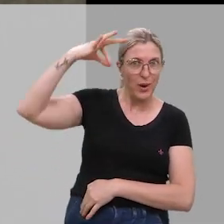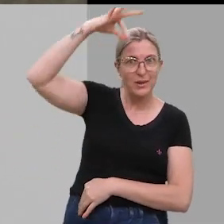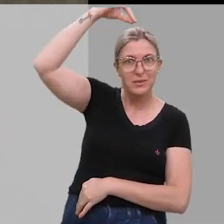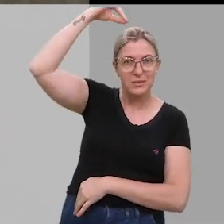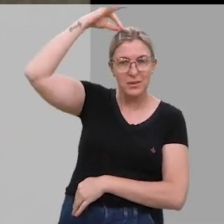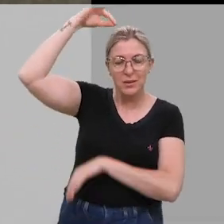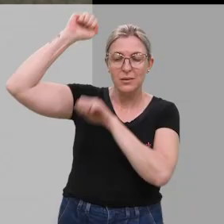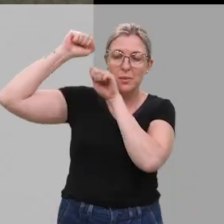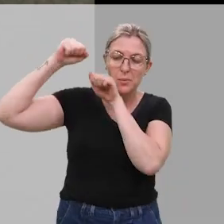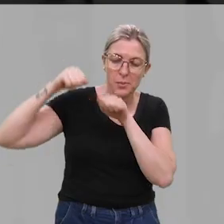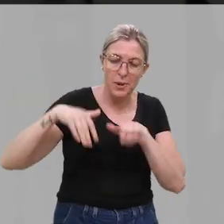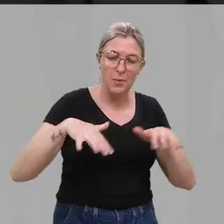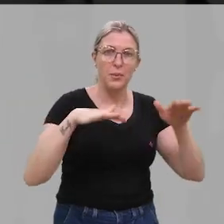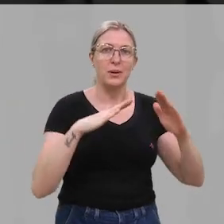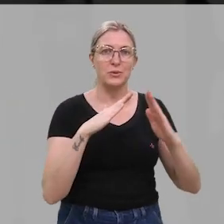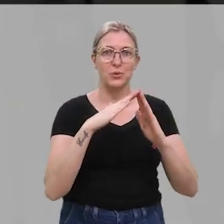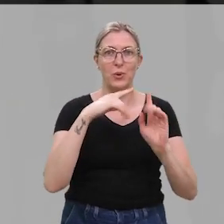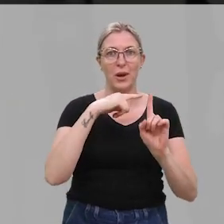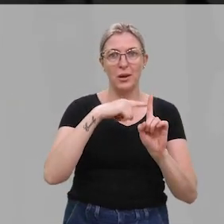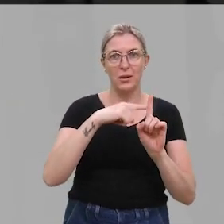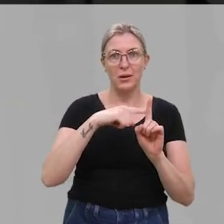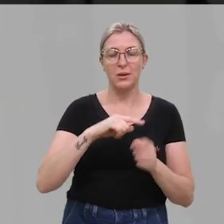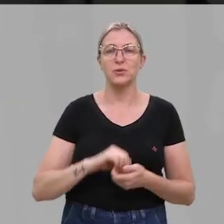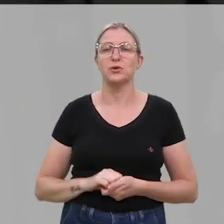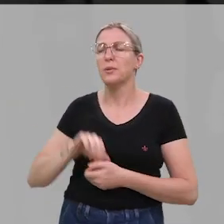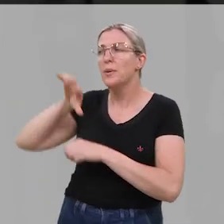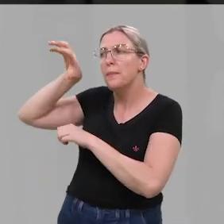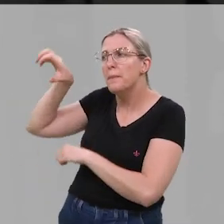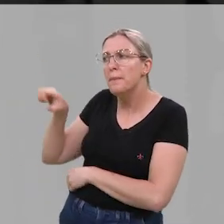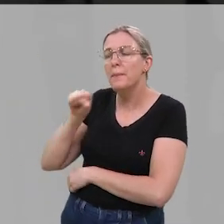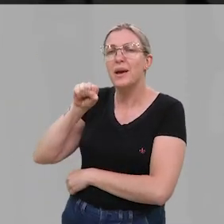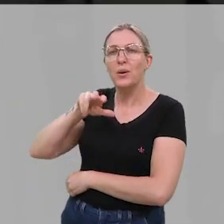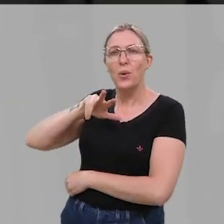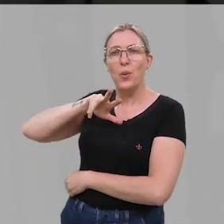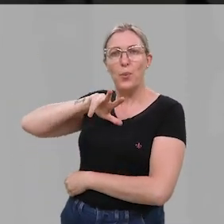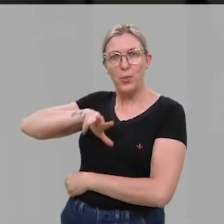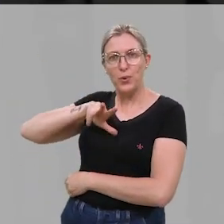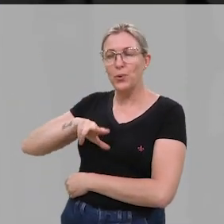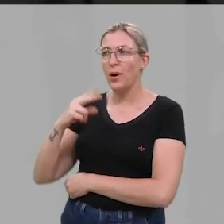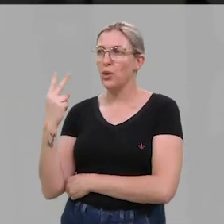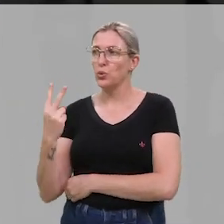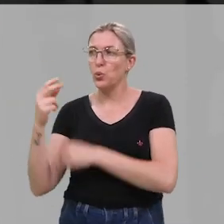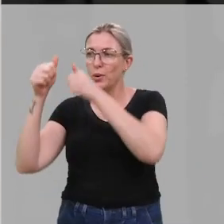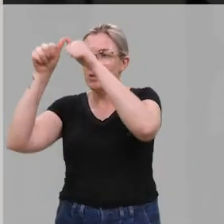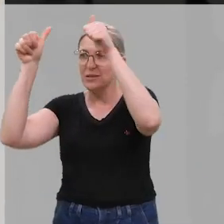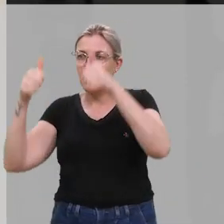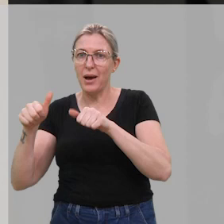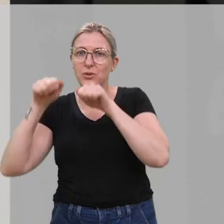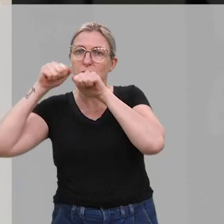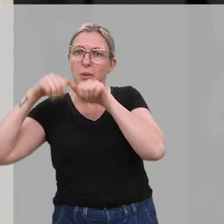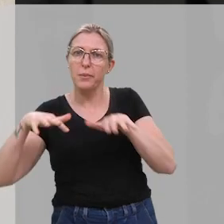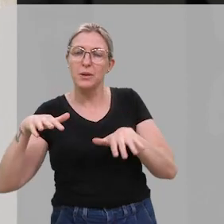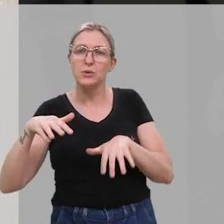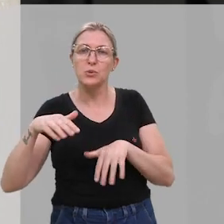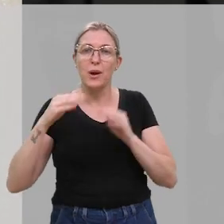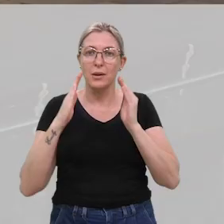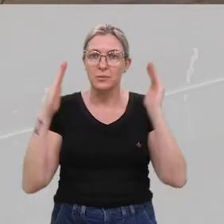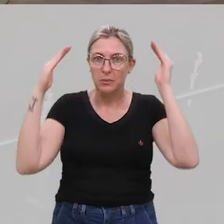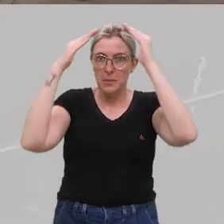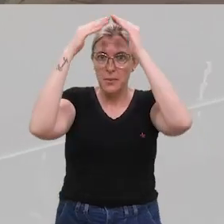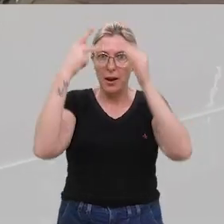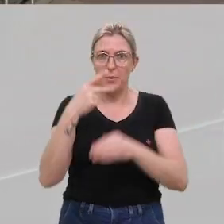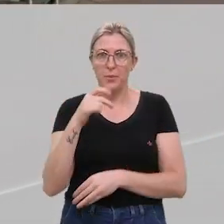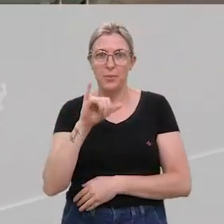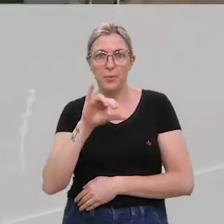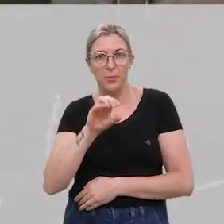à santa preferida e traz de Portugal, com a bênção do Papa Pio XII, duas imagens marianas